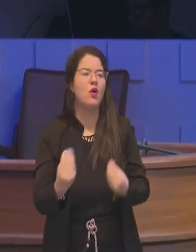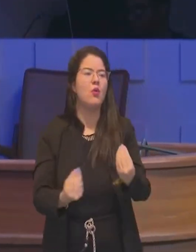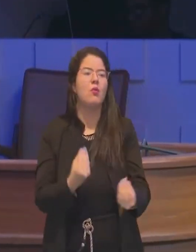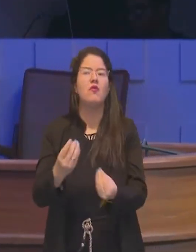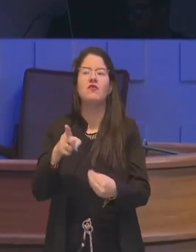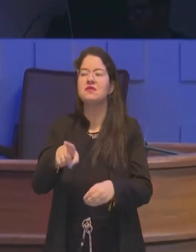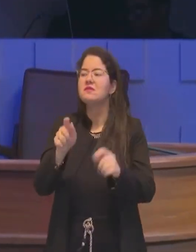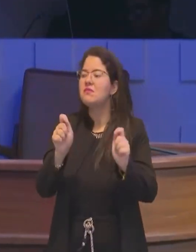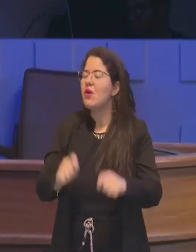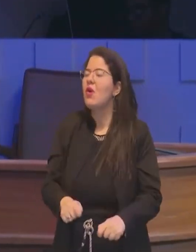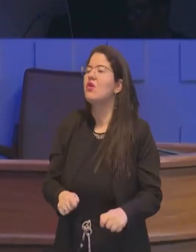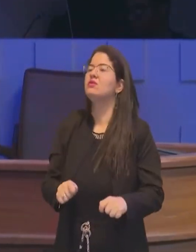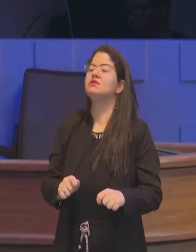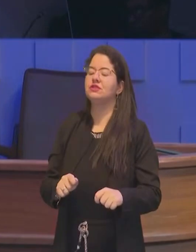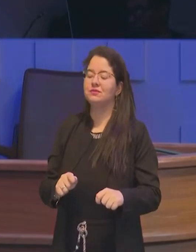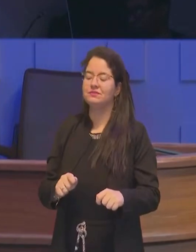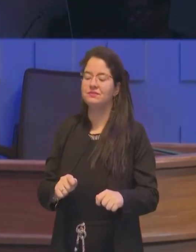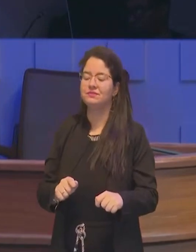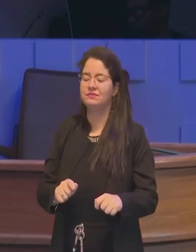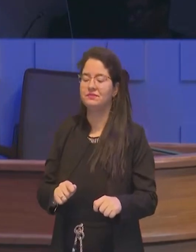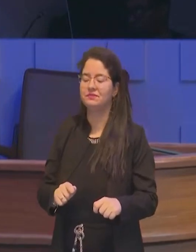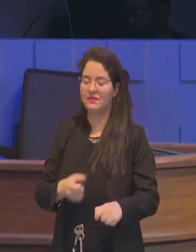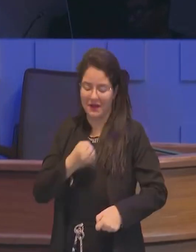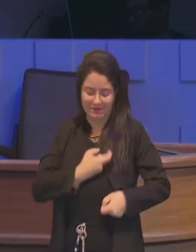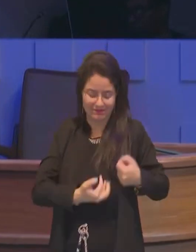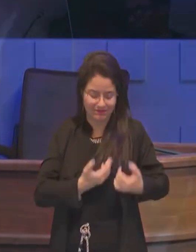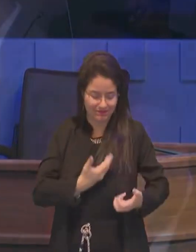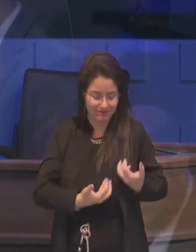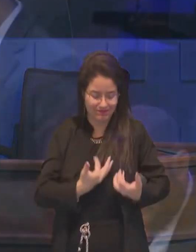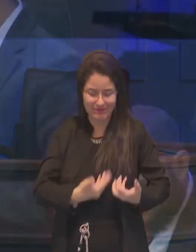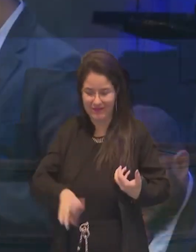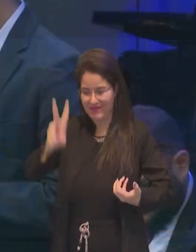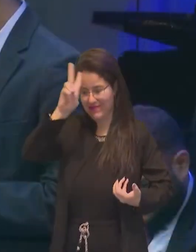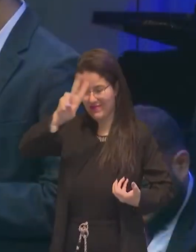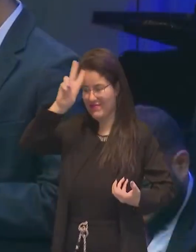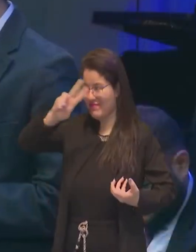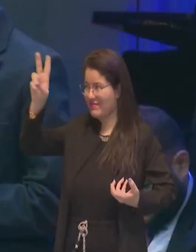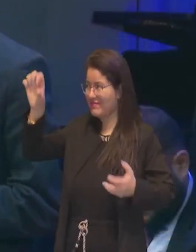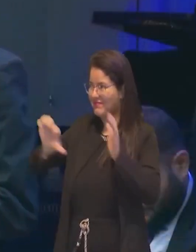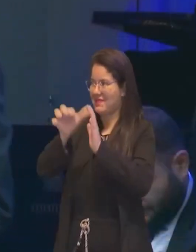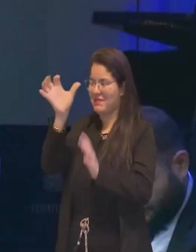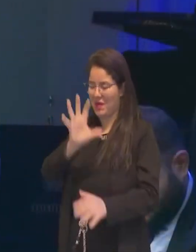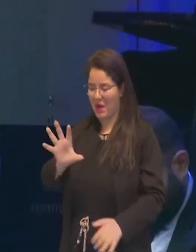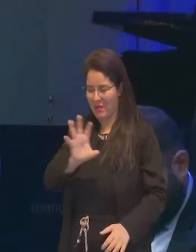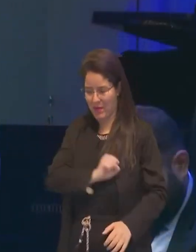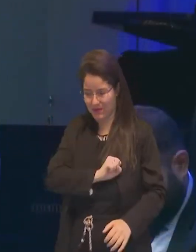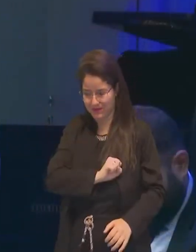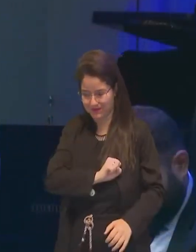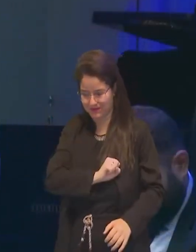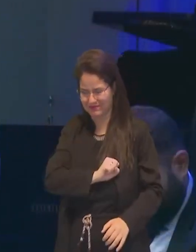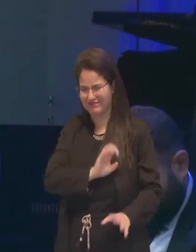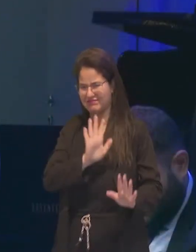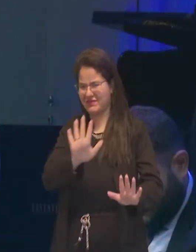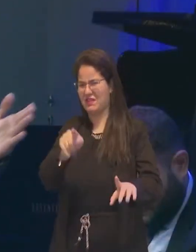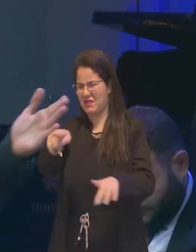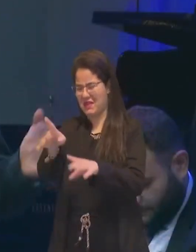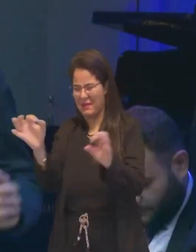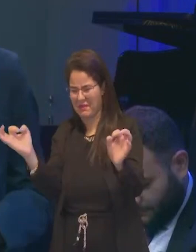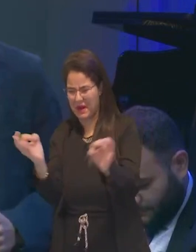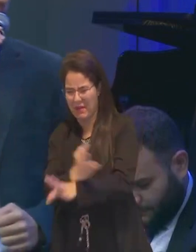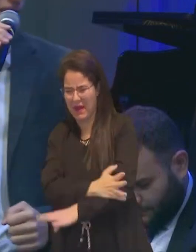manter viva a chama deste primeiro amor? Será que você está preparado para